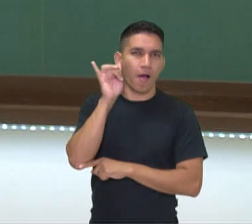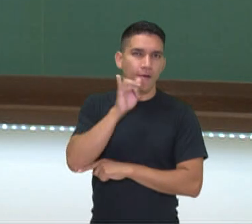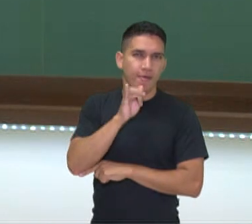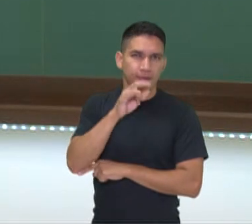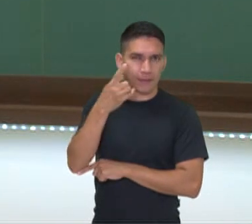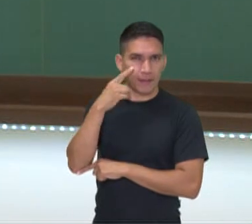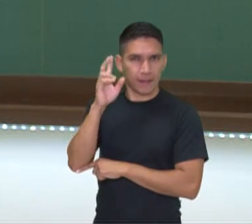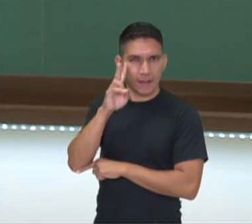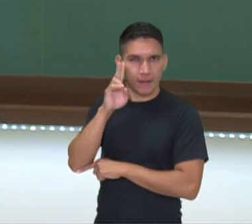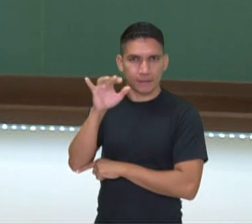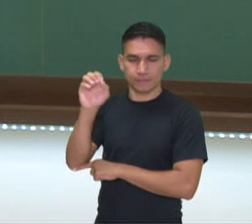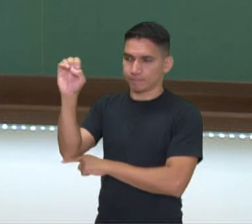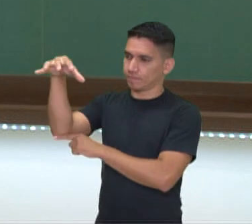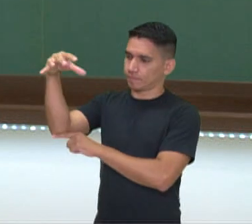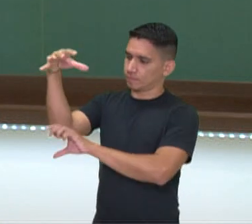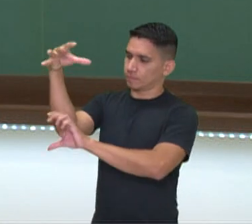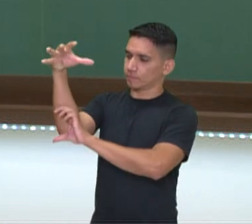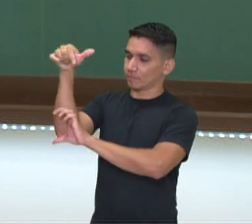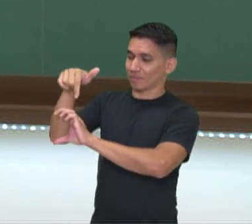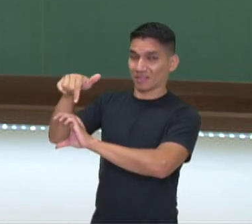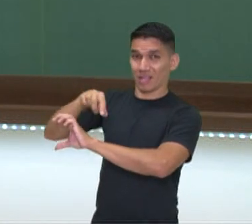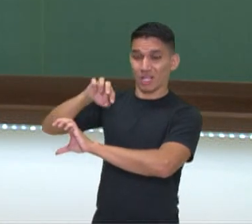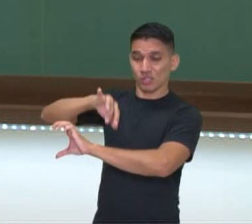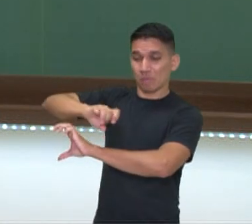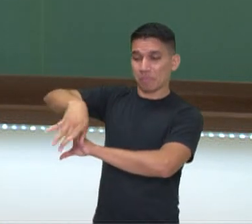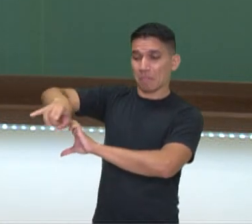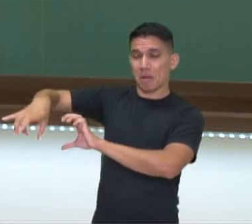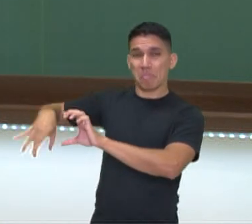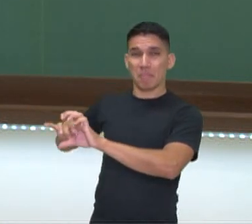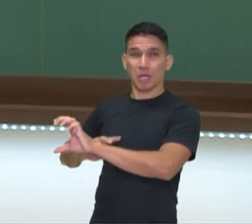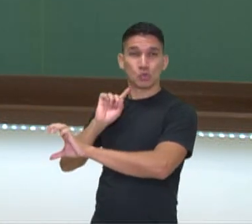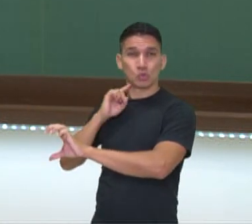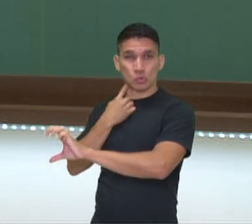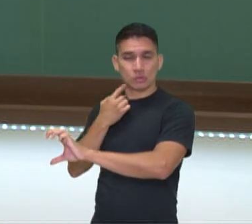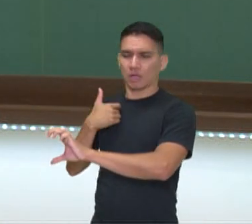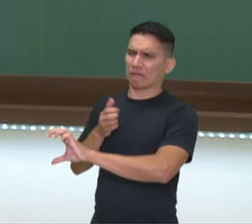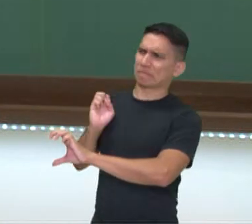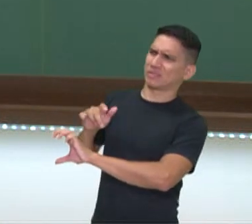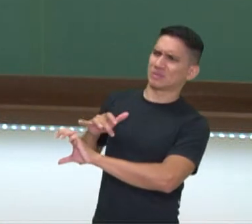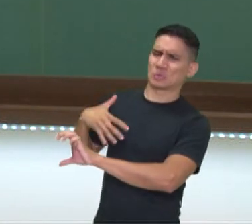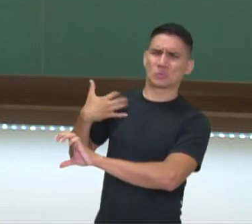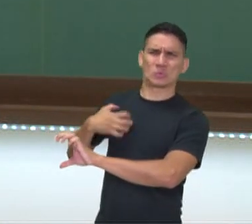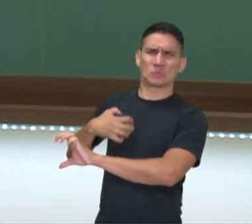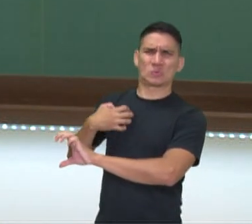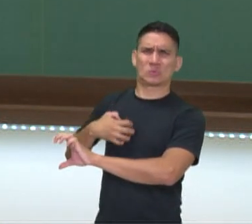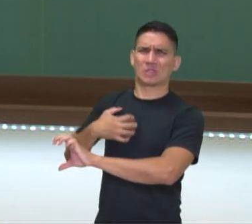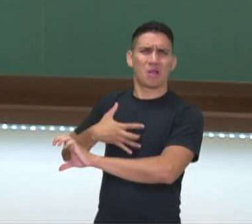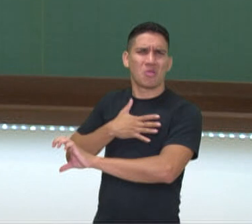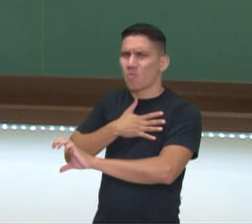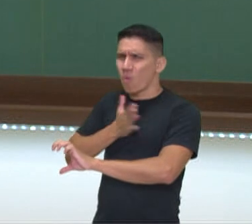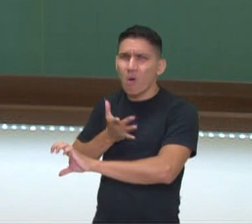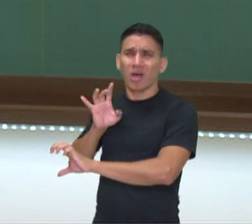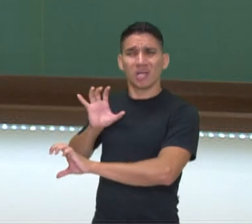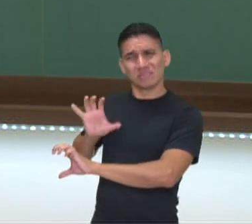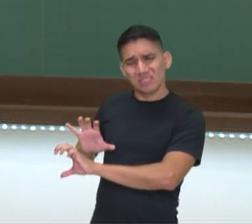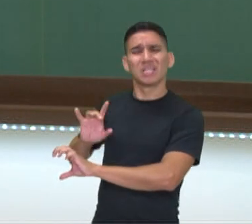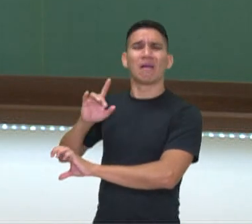aquela situação, isso me afeta de certa forma e aí eu atribuo valores a isso que eu observo. É ruim,